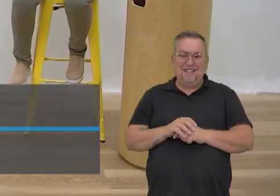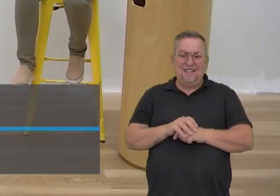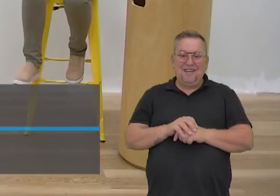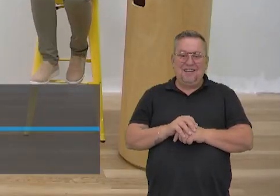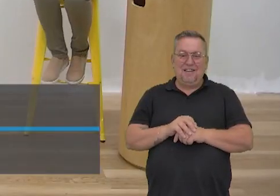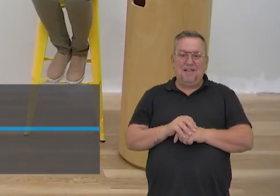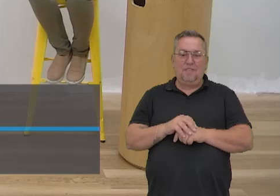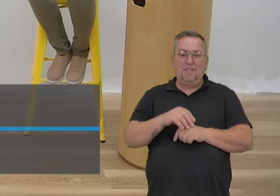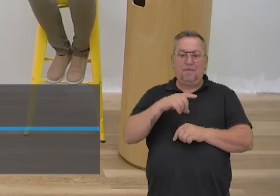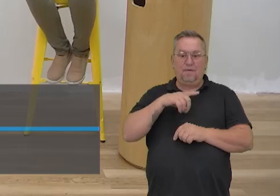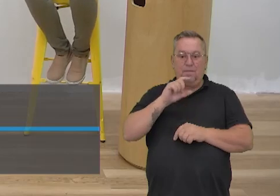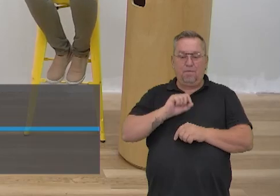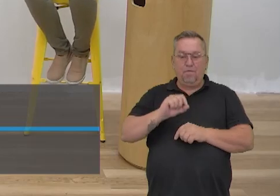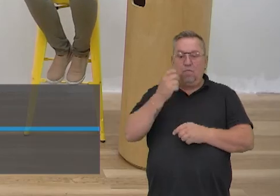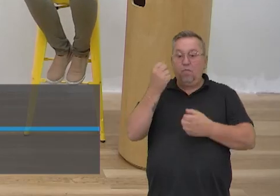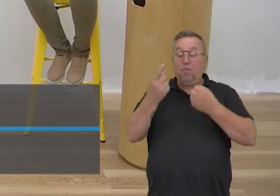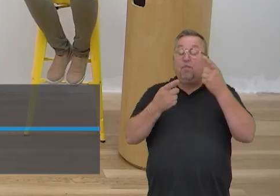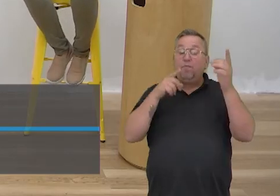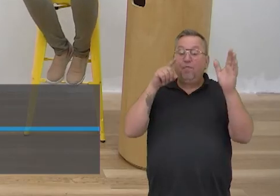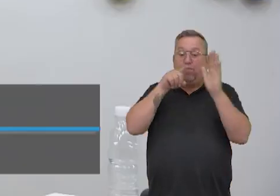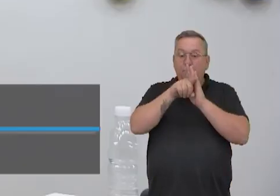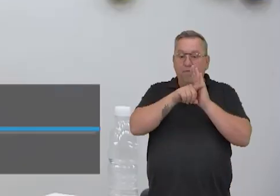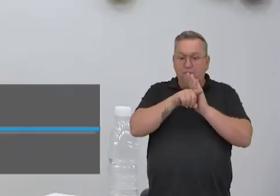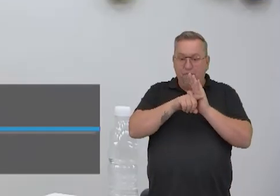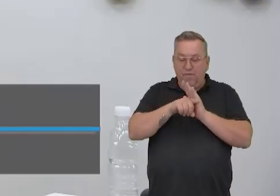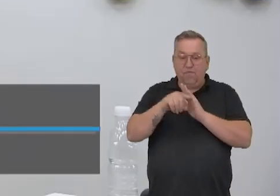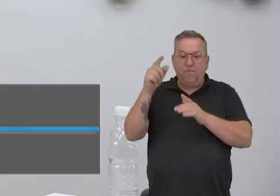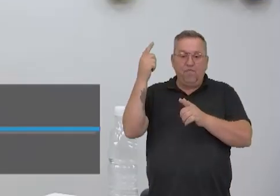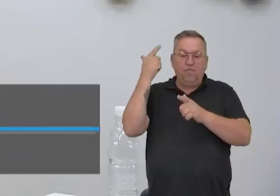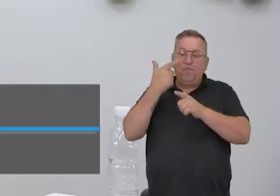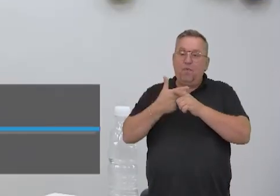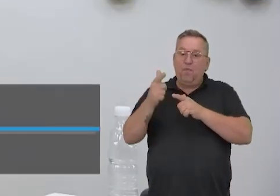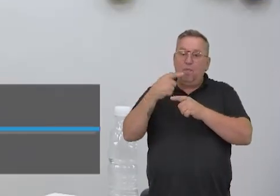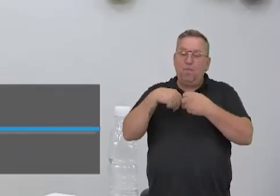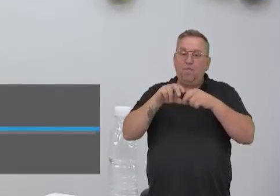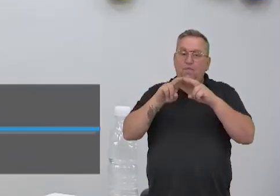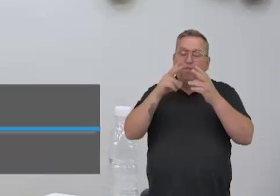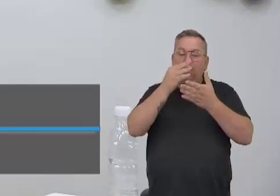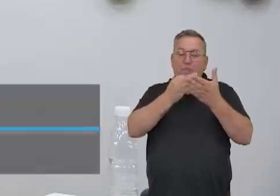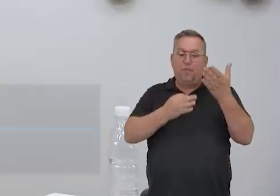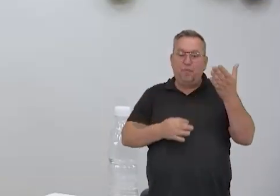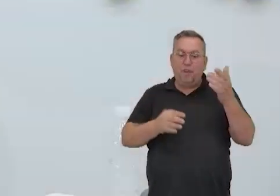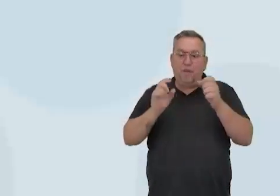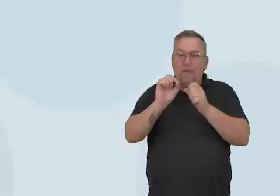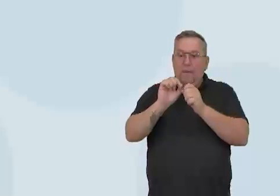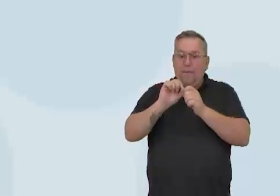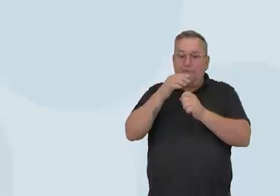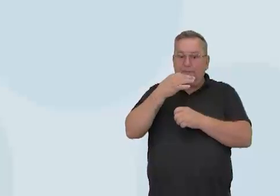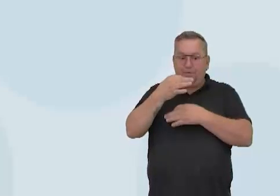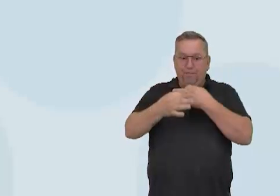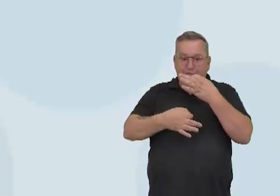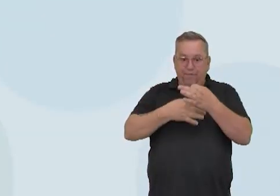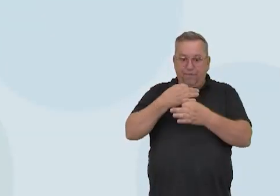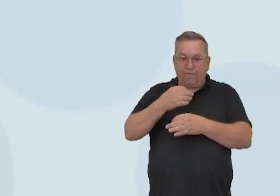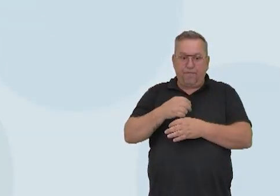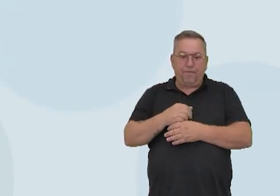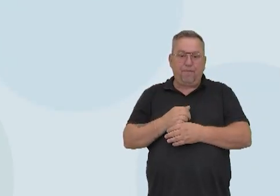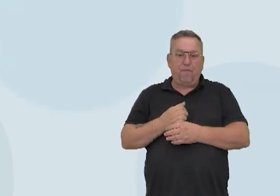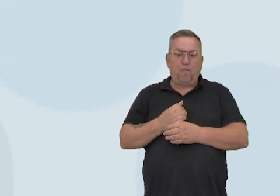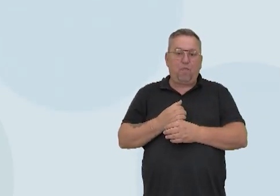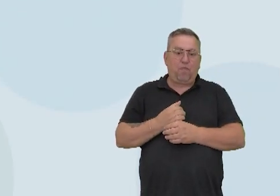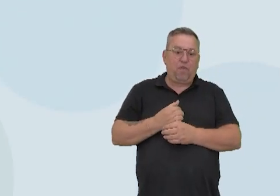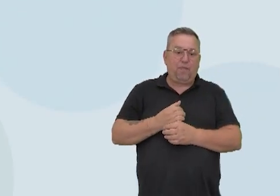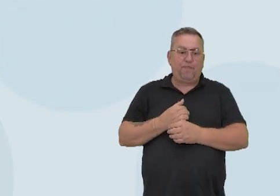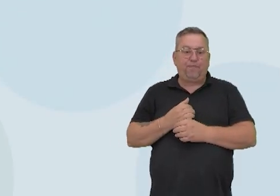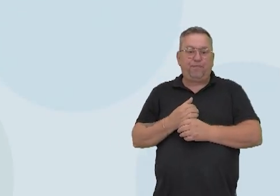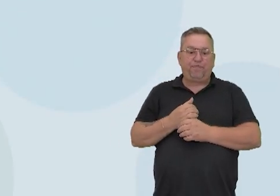Então, temos aí ó, algumas perguntinhas, né? Sobre o texto. Fato ou opinião? Você pode ler para mim, André, por favor? Vamos